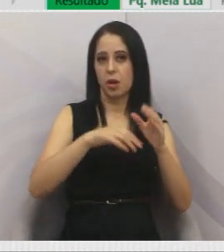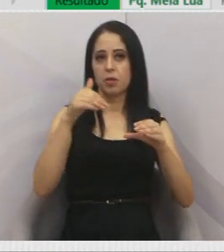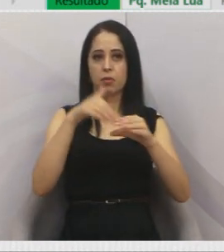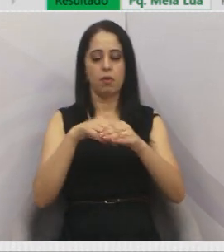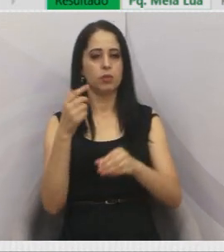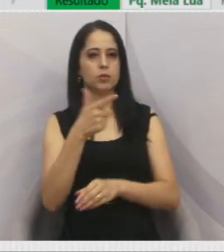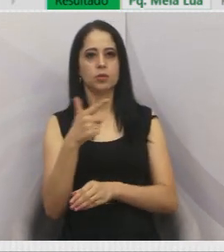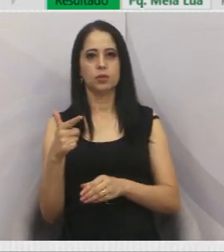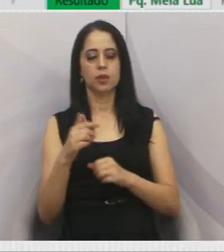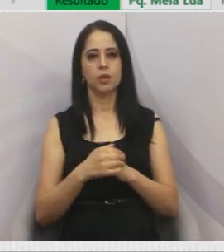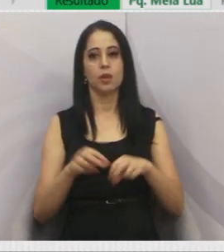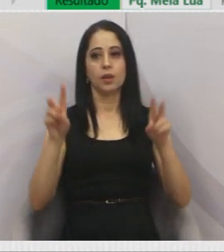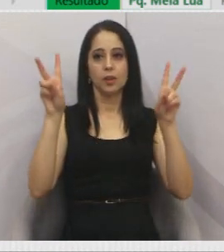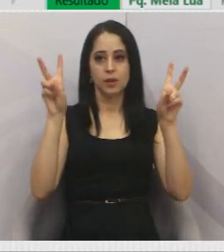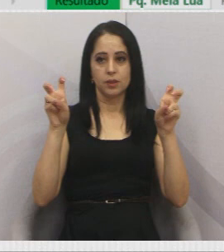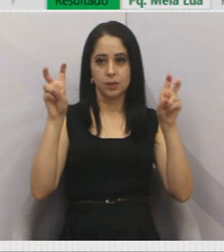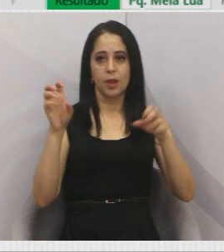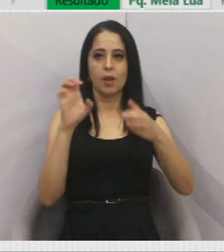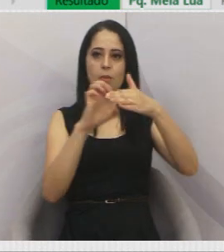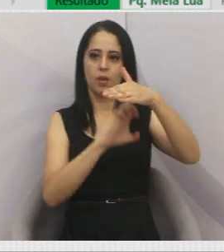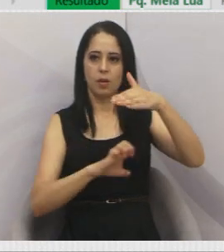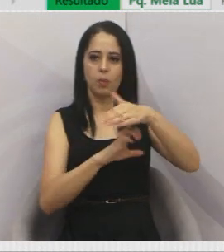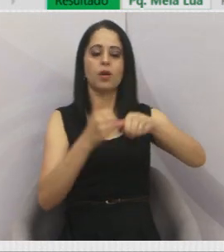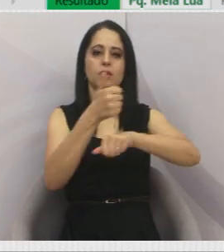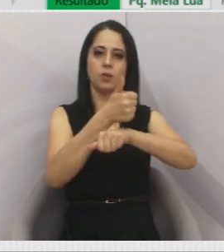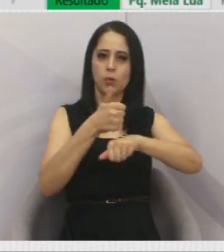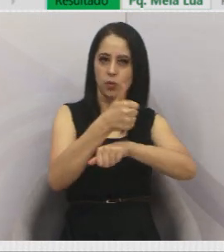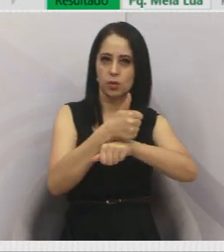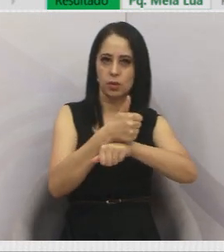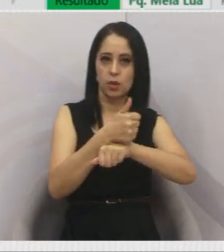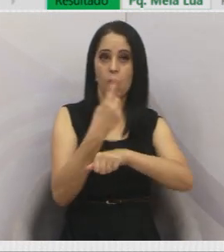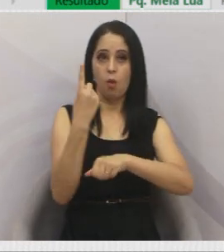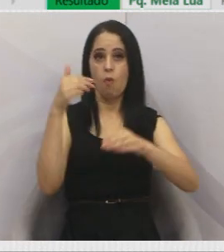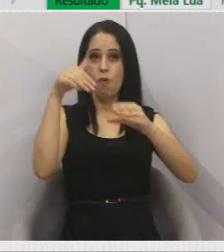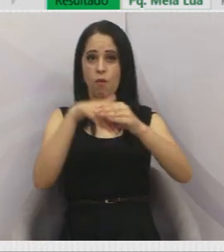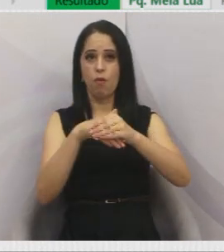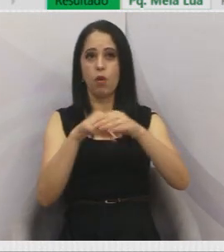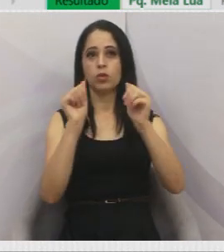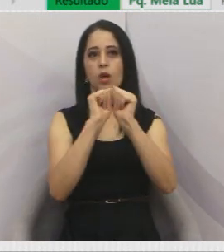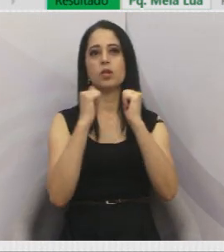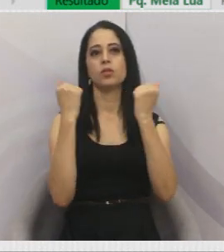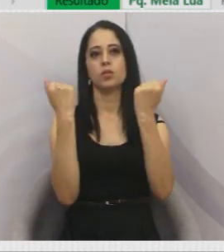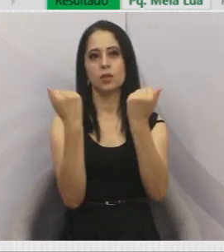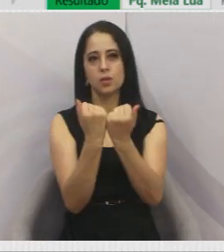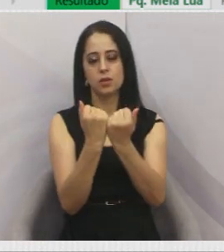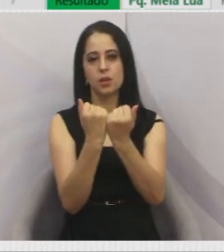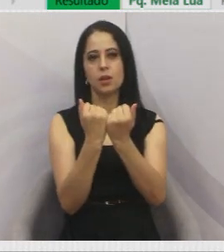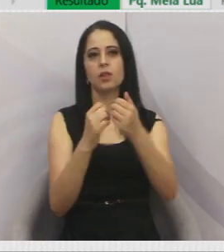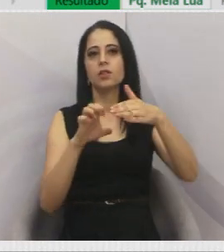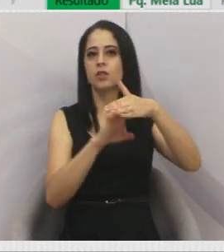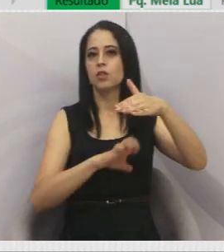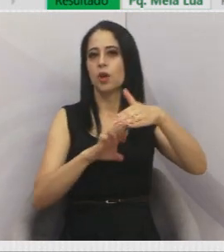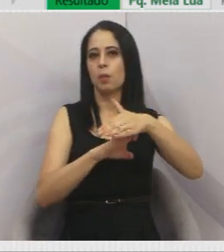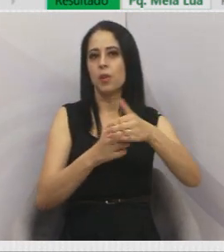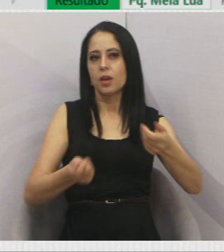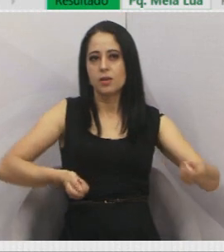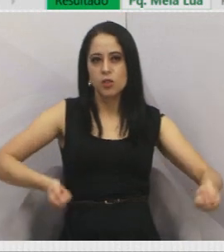branco. Segmento empresas e ou entidades profissionais, um voto Associação das Empresas de Mineração de Jacareí.